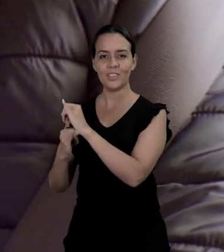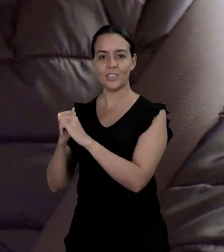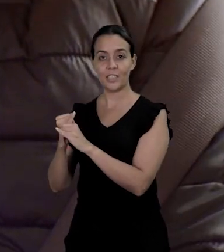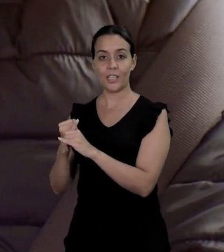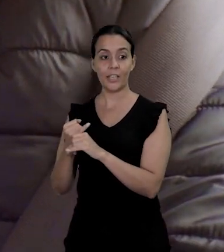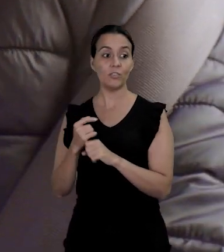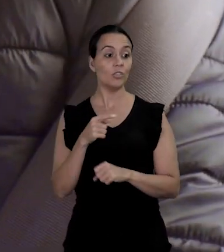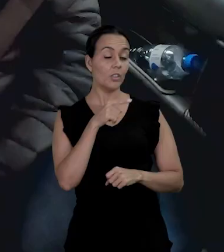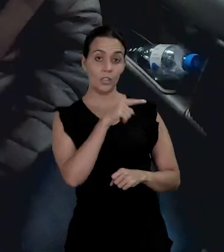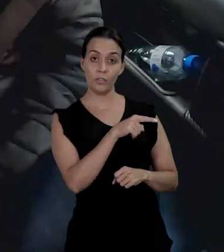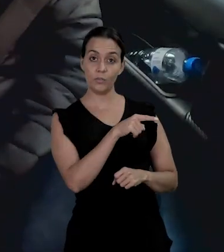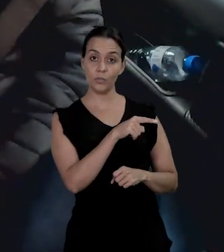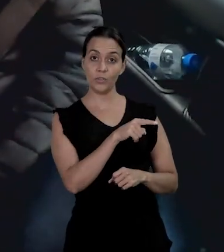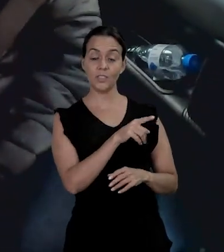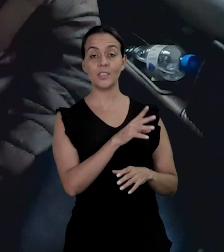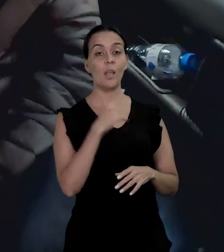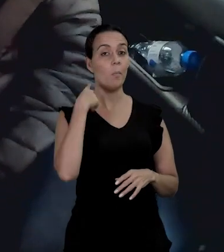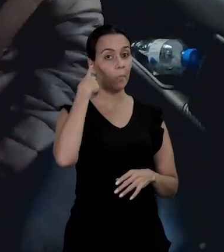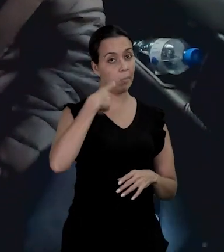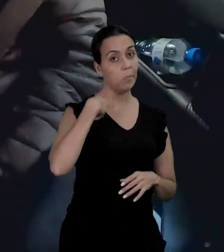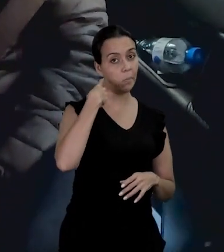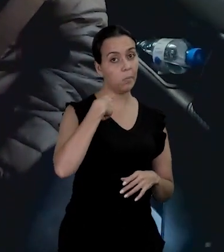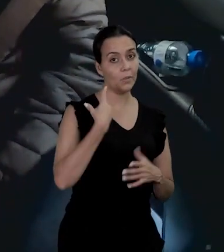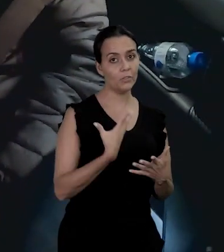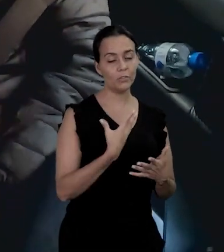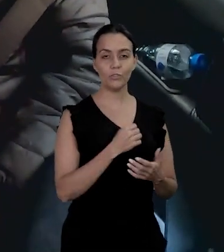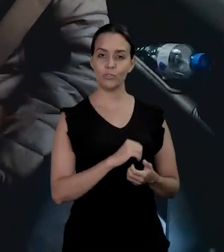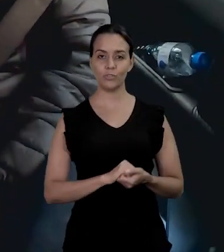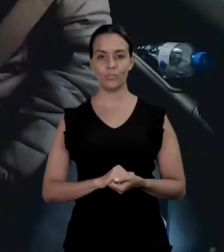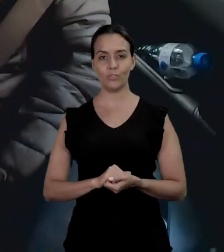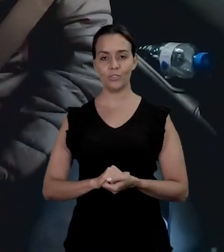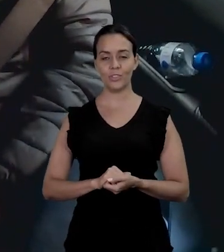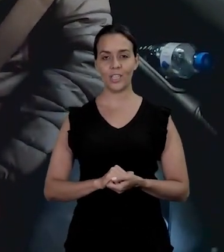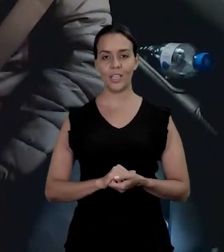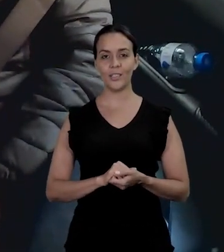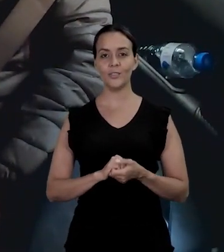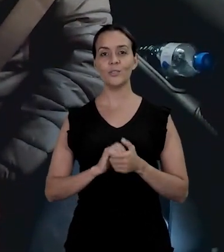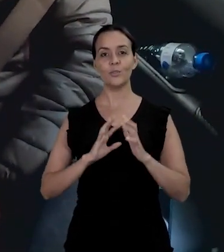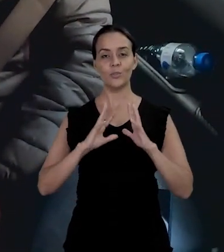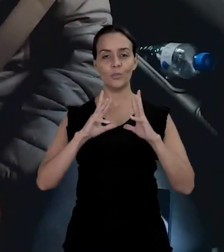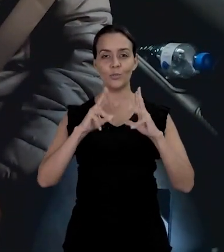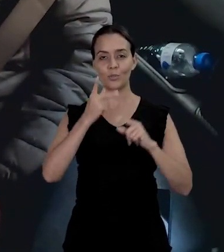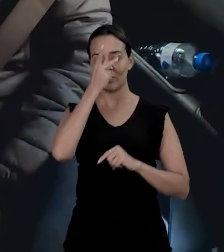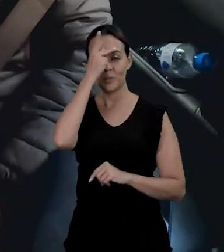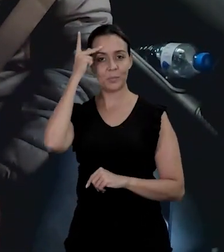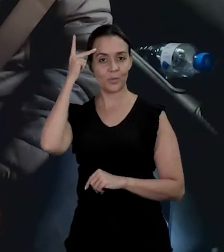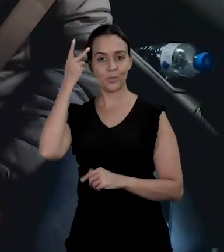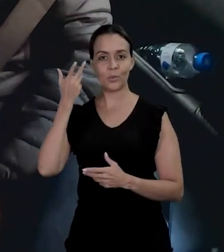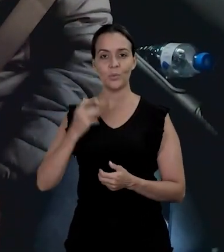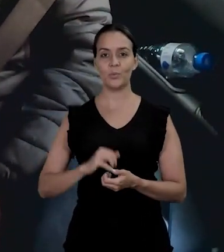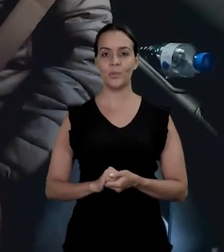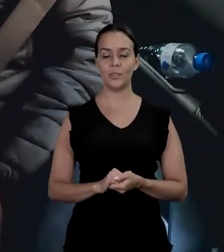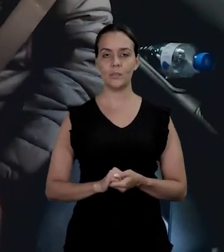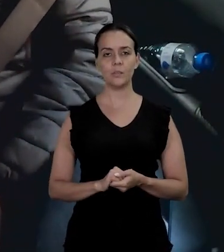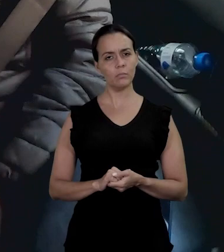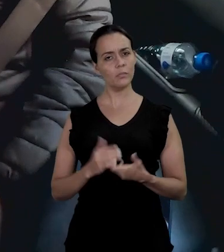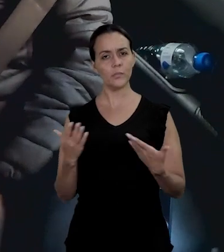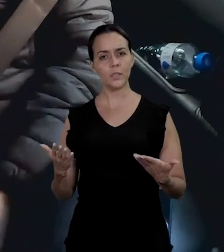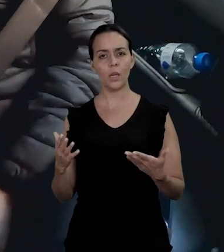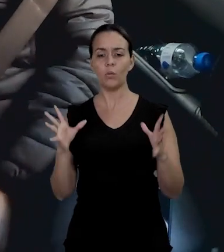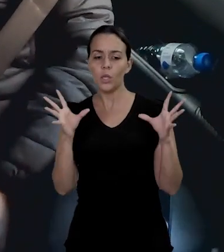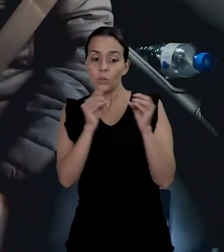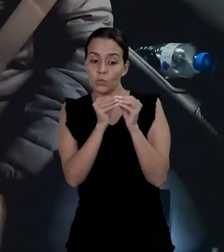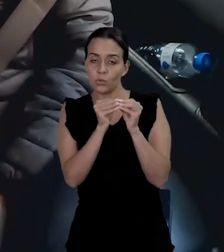para todos, né? Resumindo, tudo que eu faço, as minhas atividades são em busca de combater tudo que impede né,